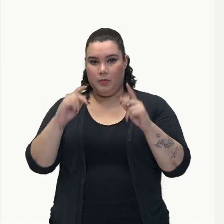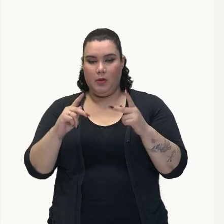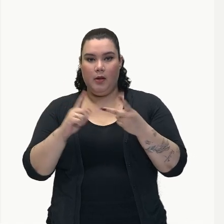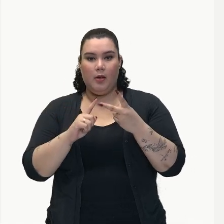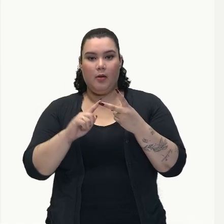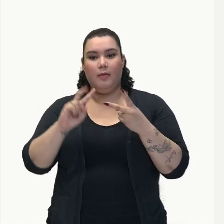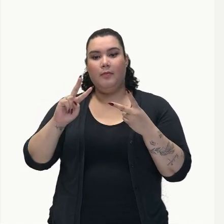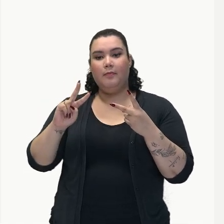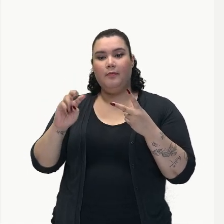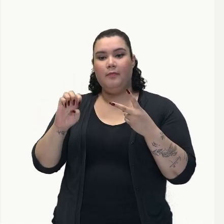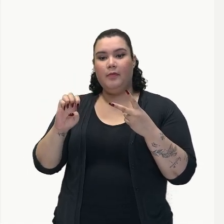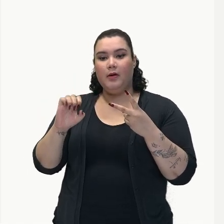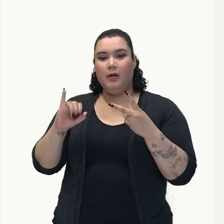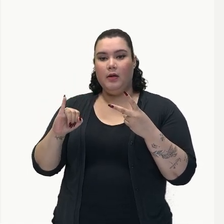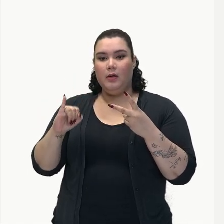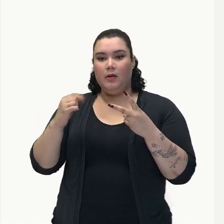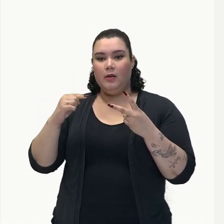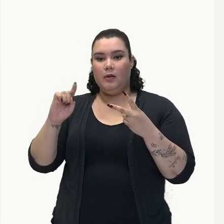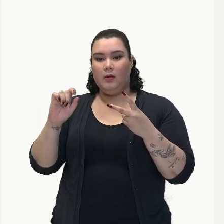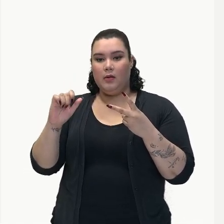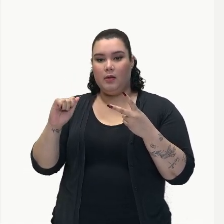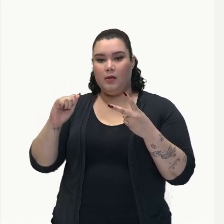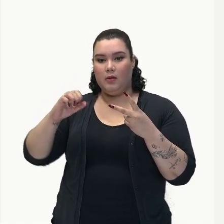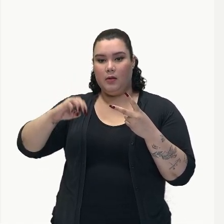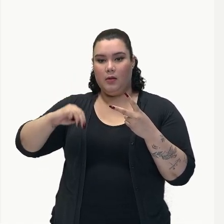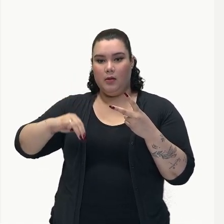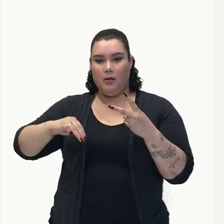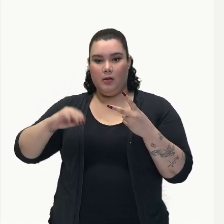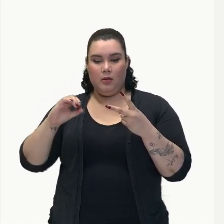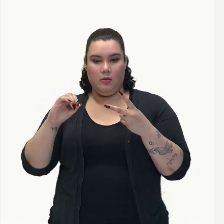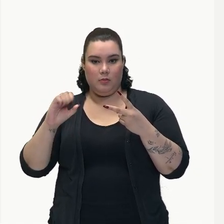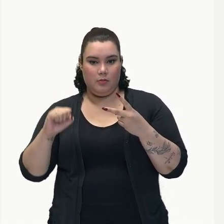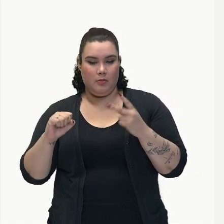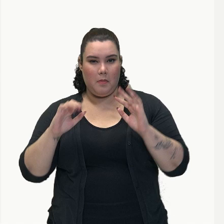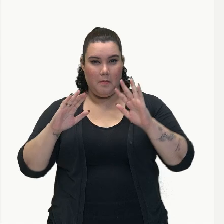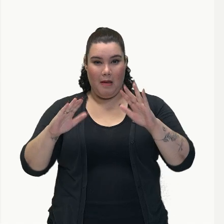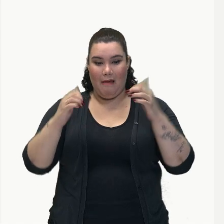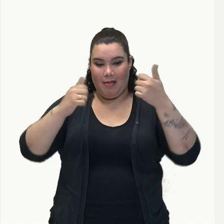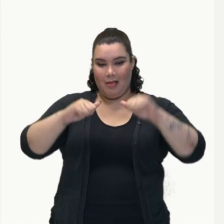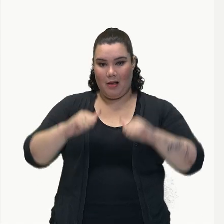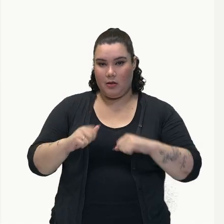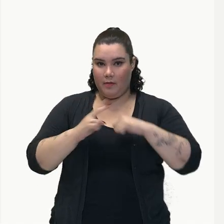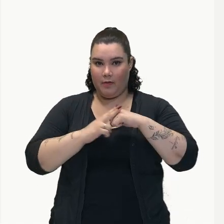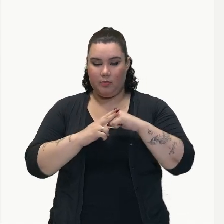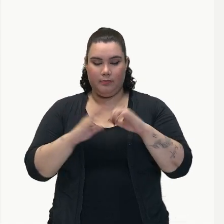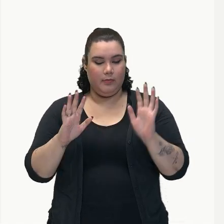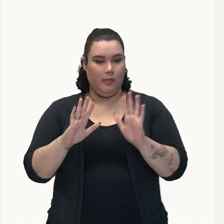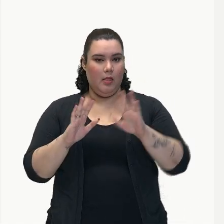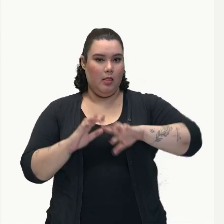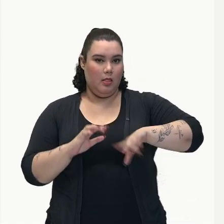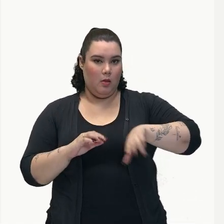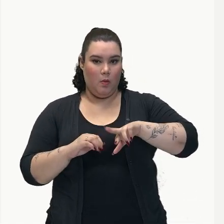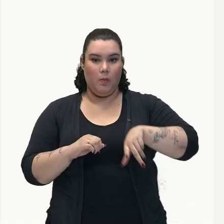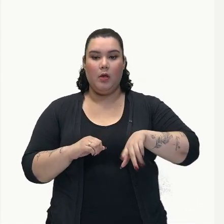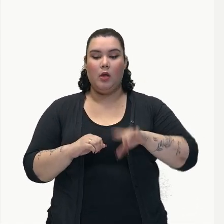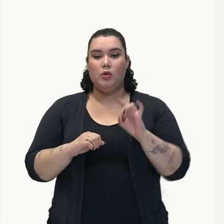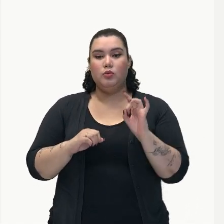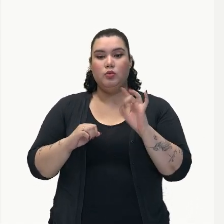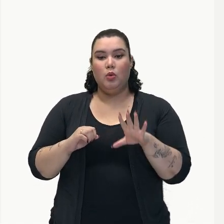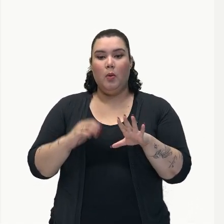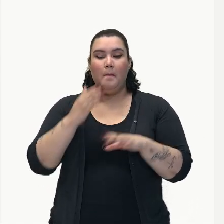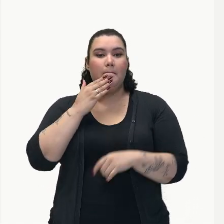Veíamos. Nesse momento, eu não vou estar aqui analisando os verbos de forma alguma. Eu só peço da parte